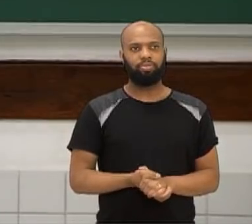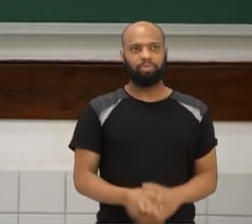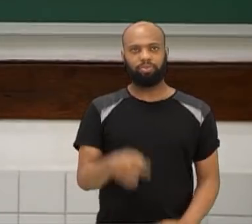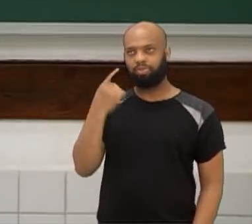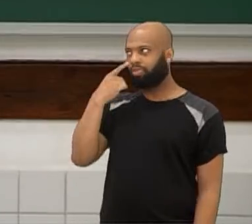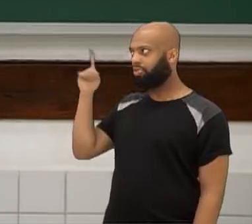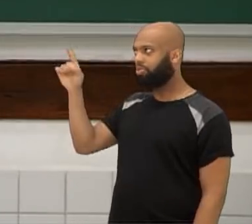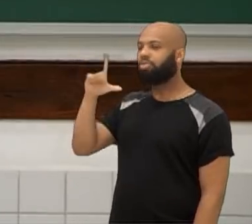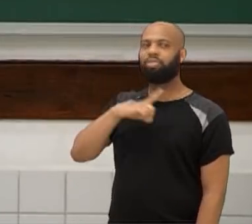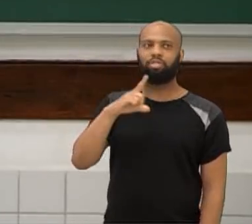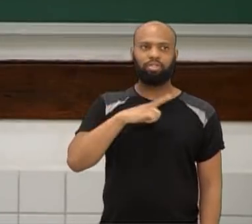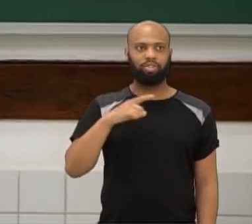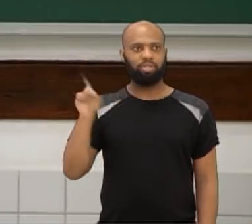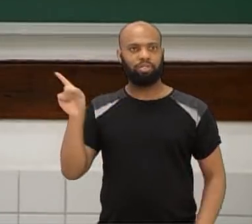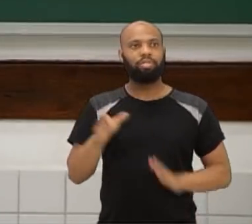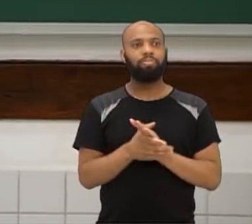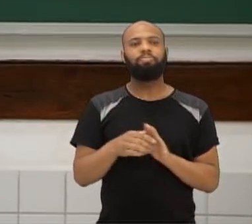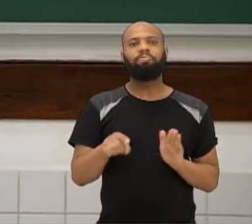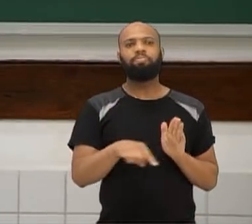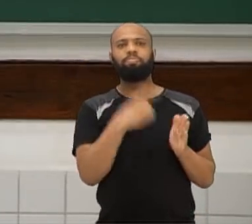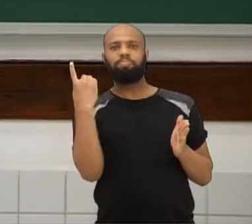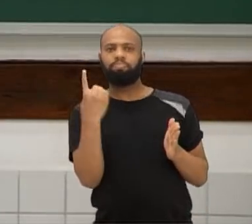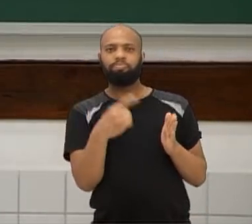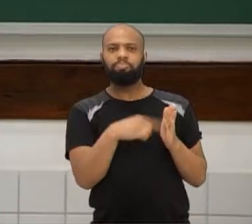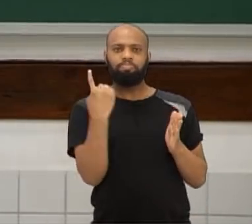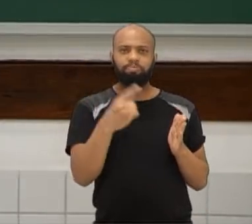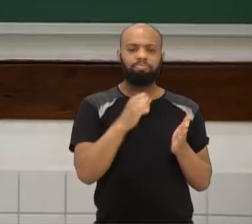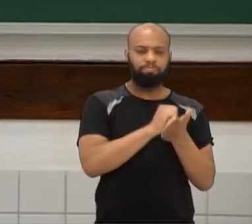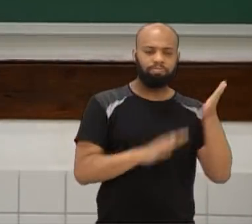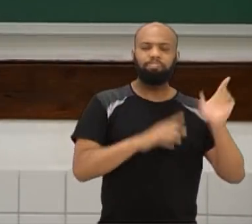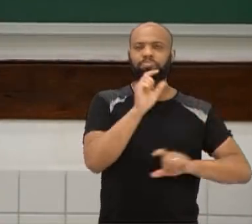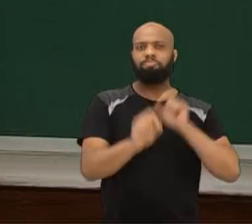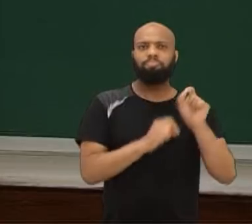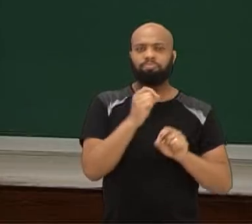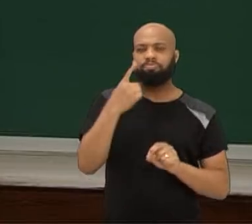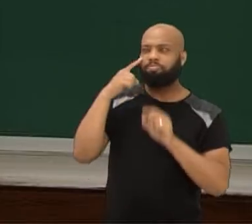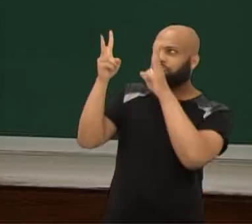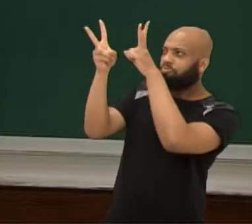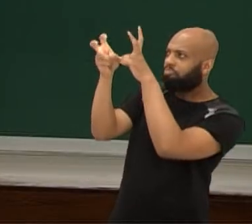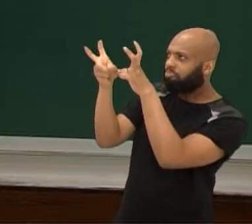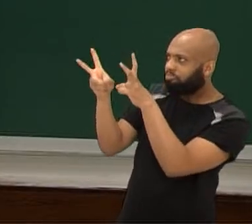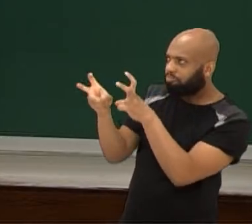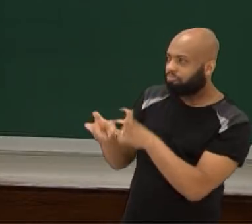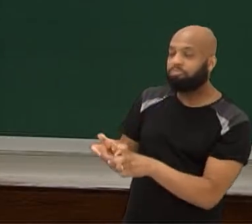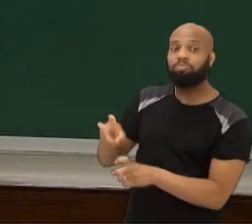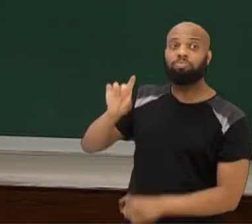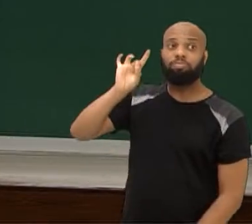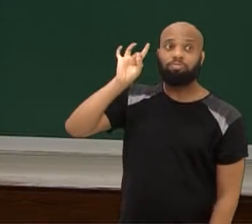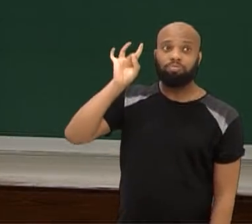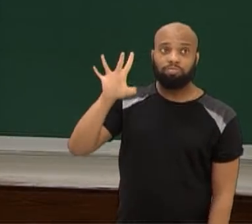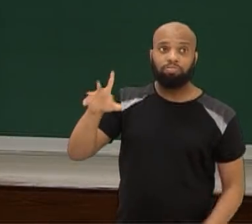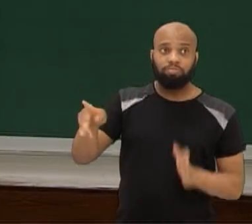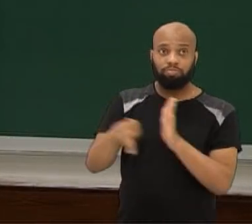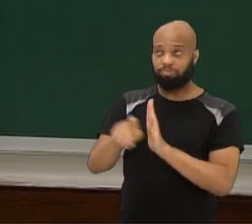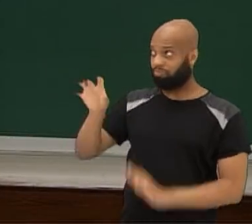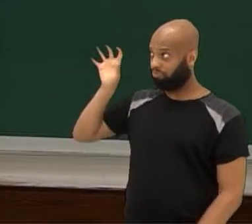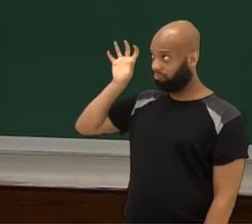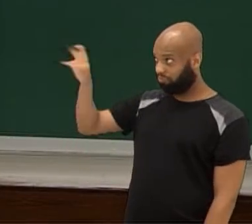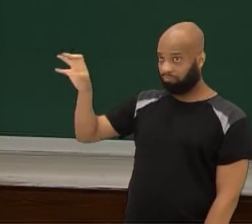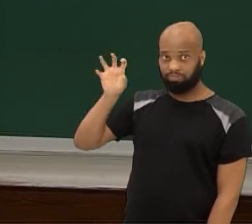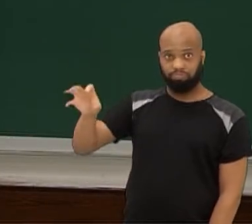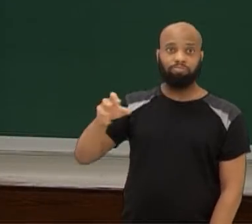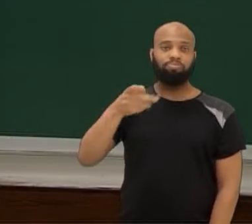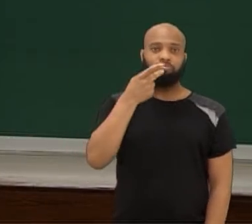tenho nesse panfleto. Primeira atividade que nós vamos fazer é observar somente esta parte aqui